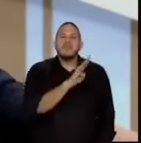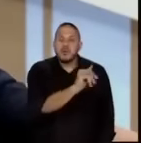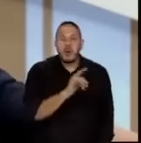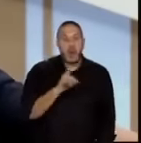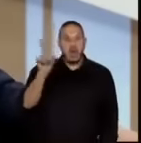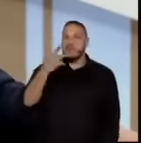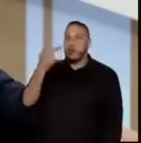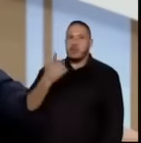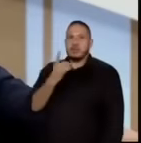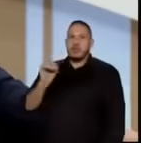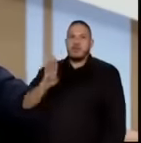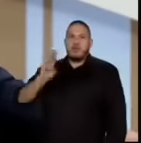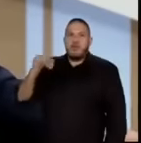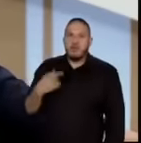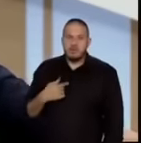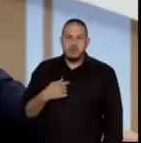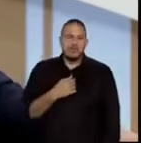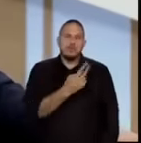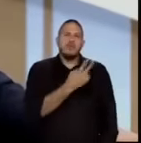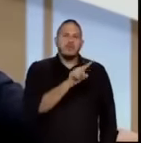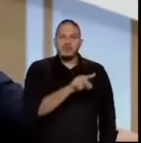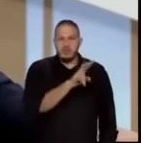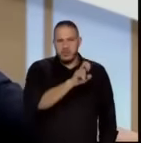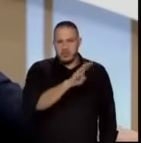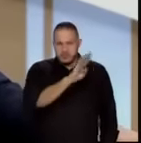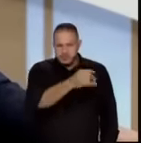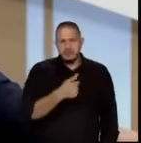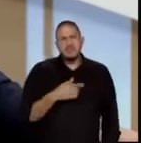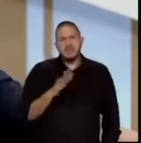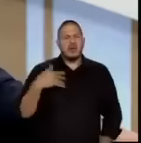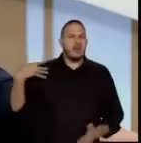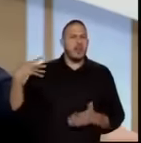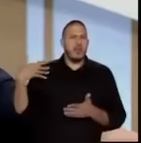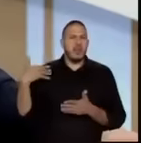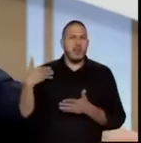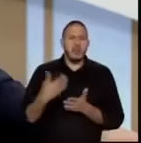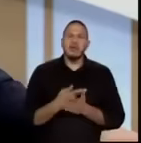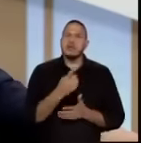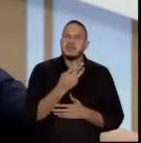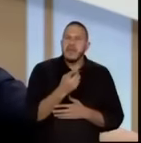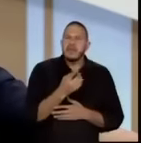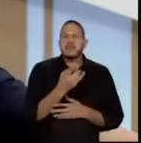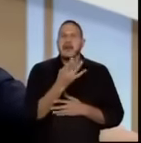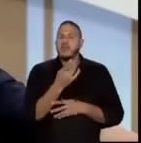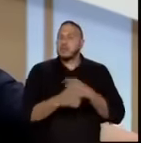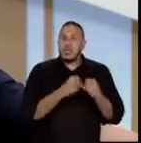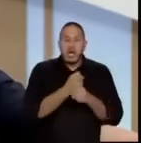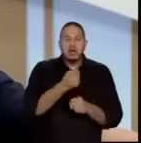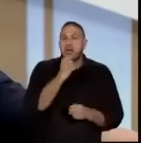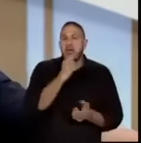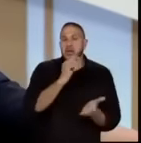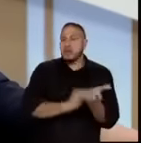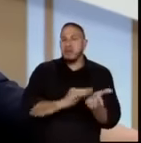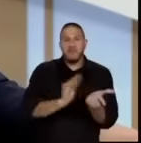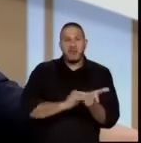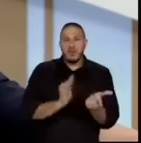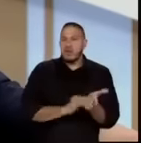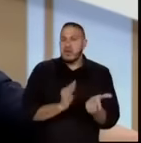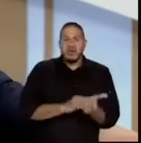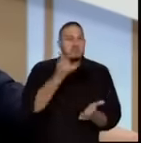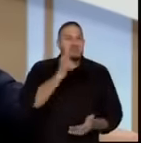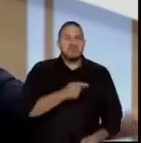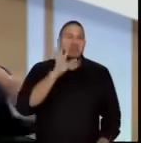bilhões, até hoje, passados 14 anos, 13 anos, até hoje esse recurso está pendente ainda de